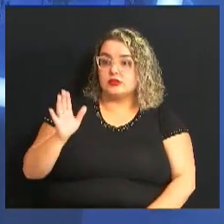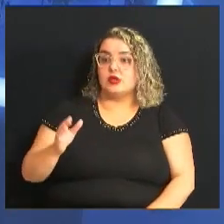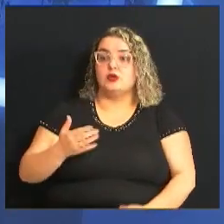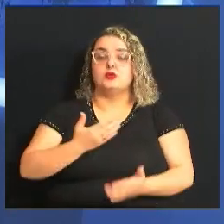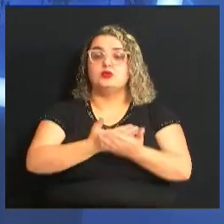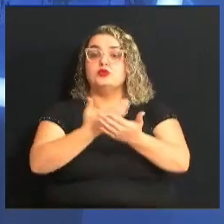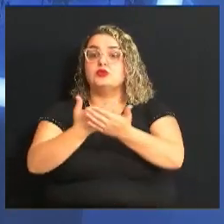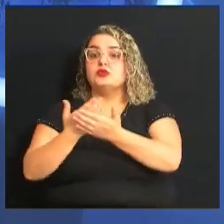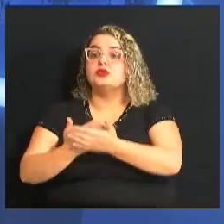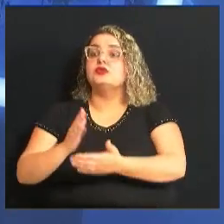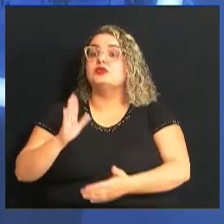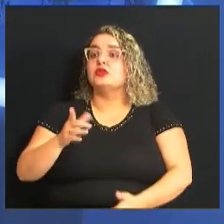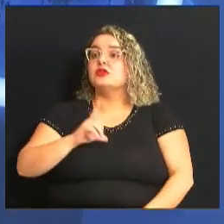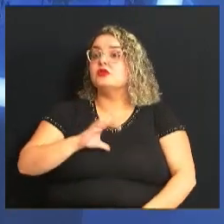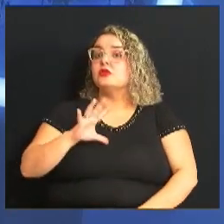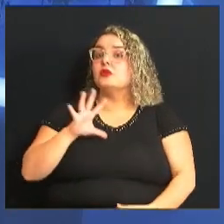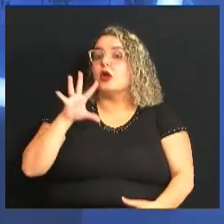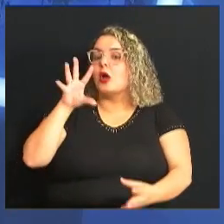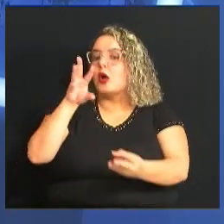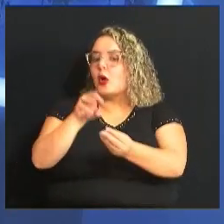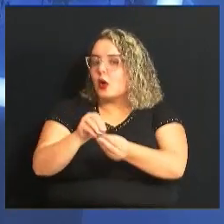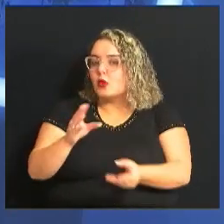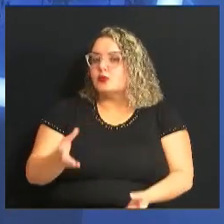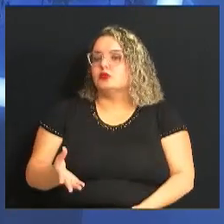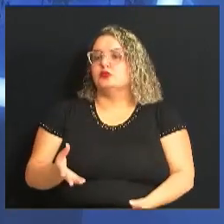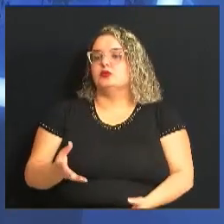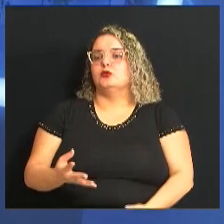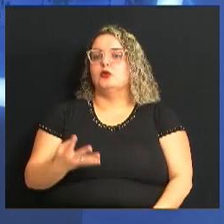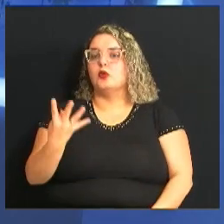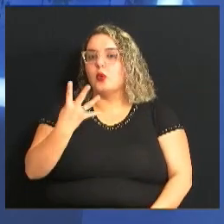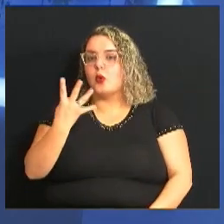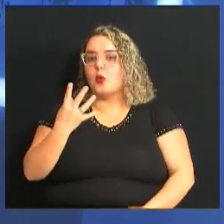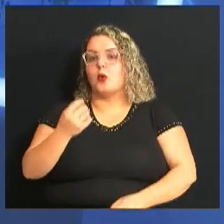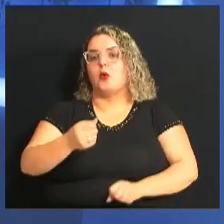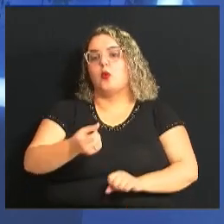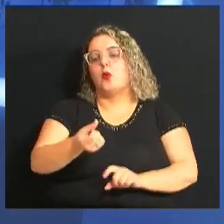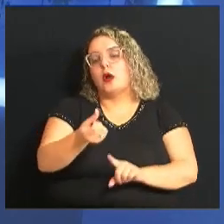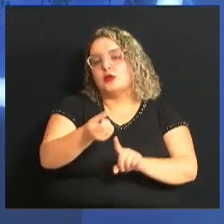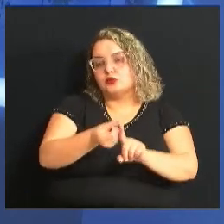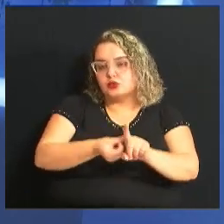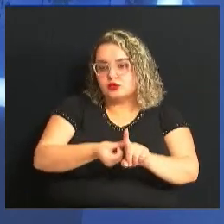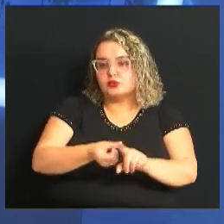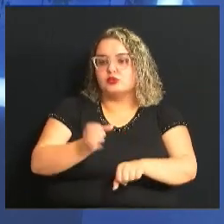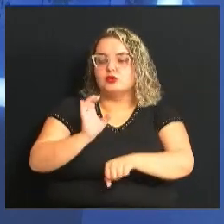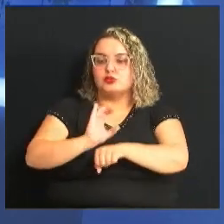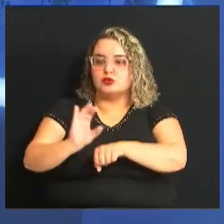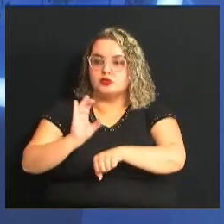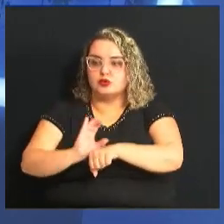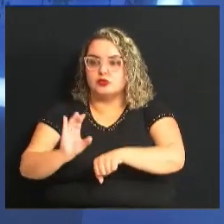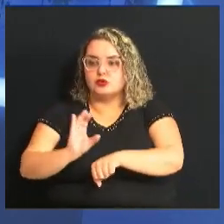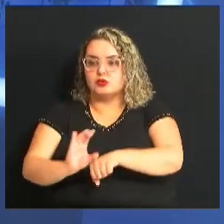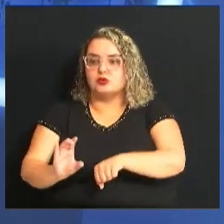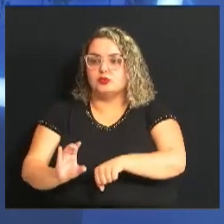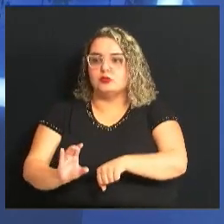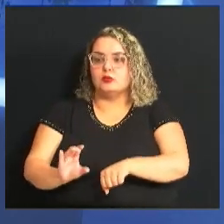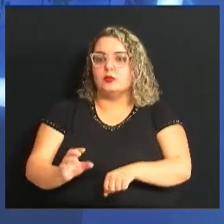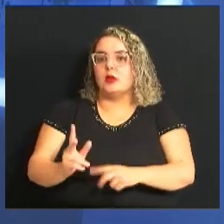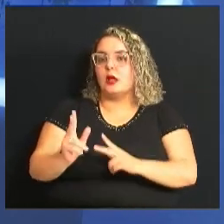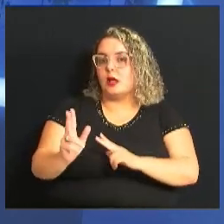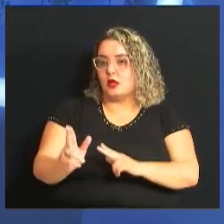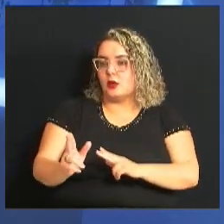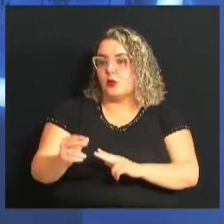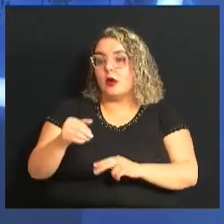já tiverem concluído no momento da contratação o 4º semestre dos cursos com duração igual